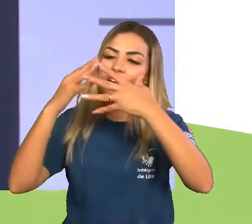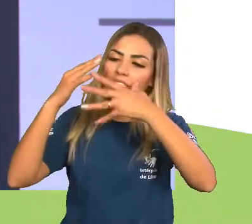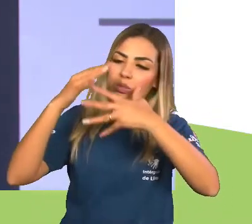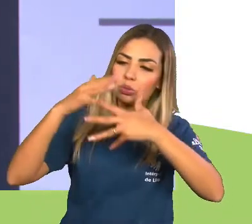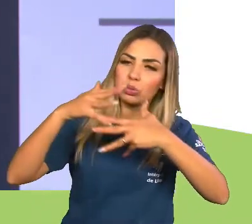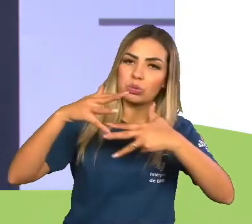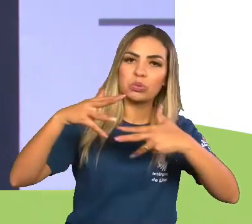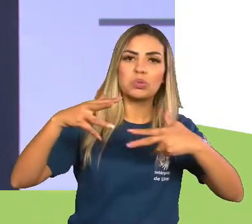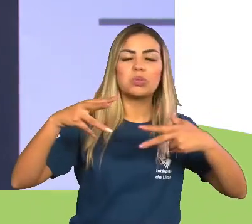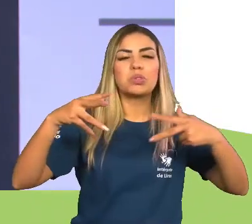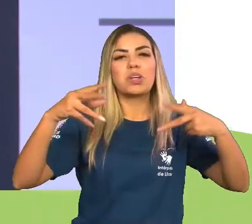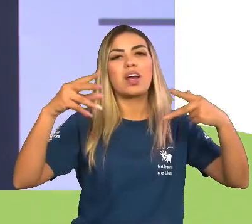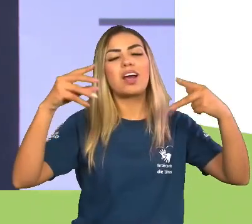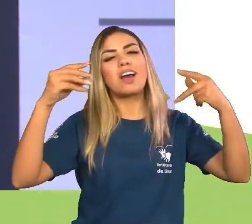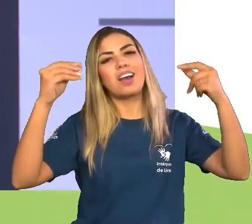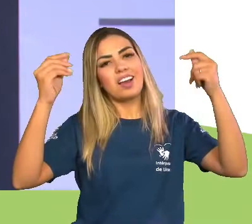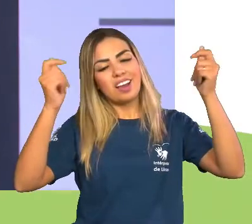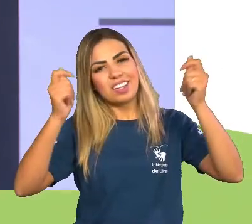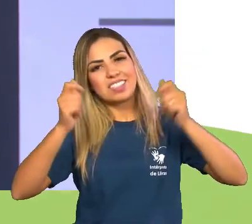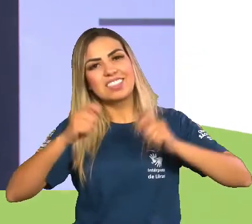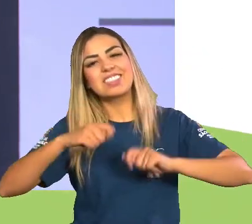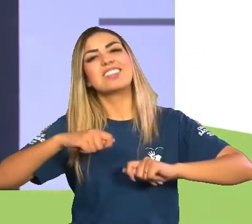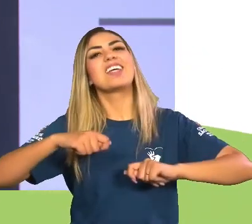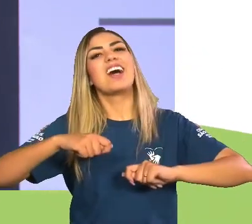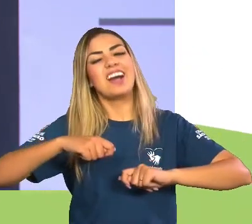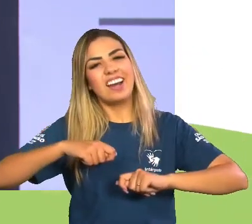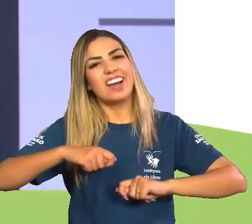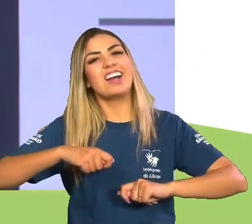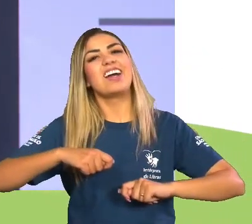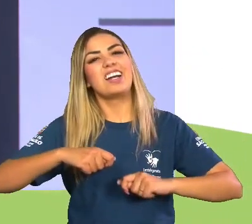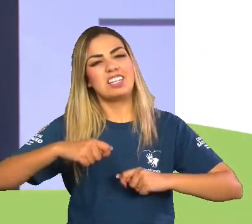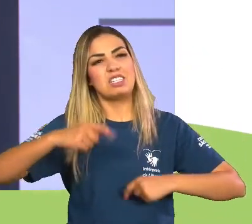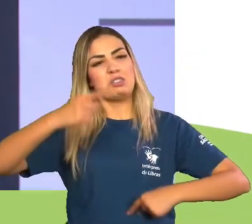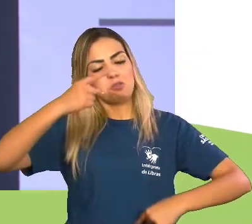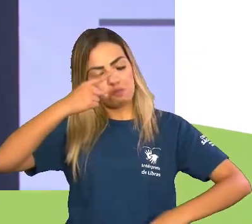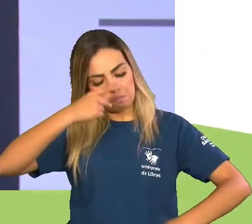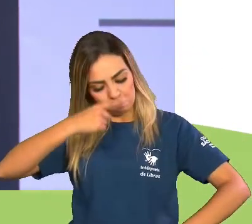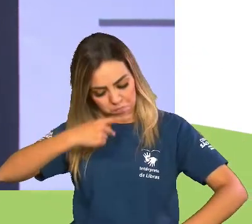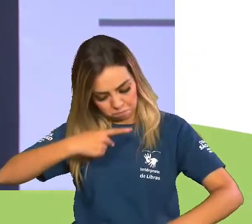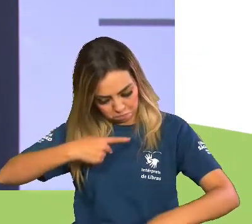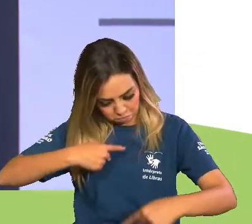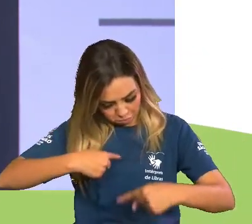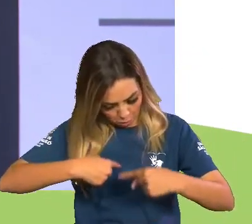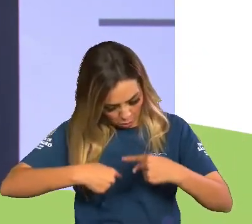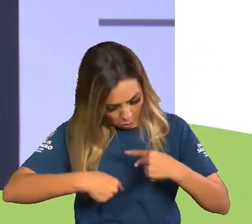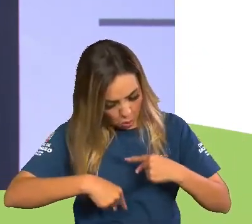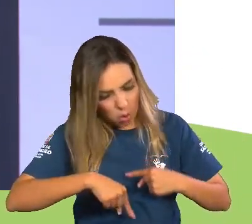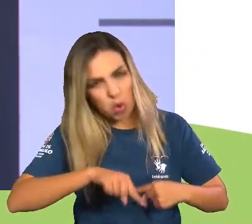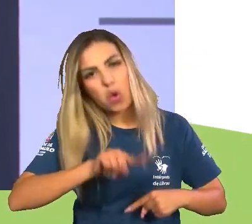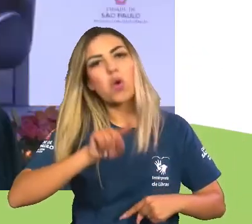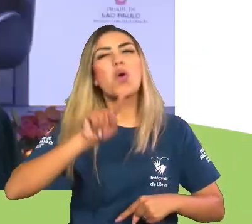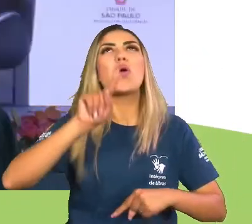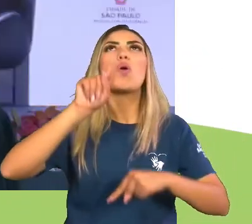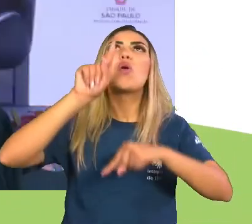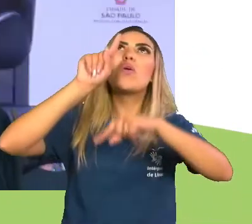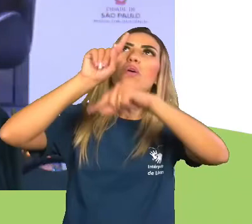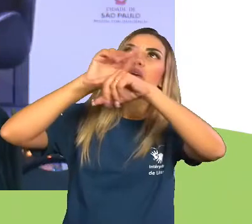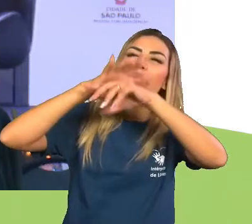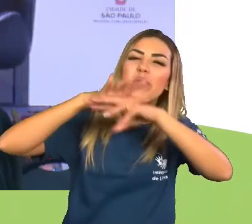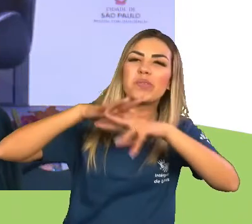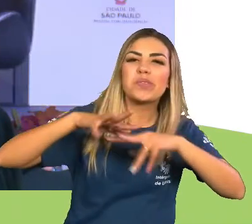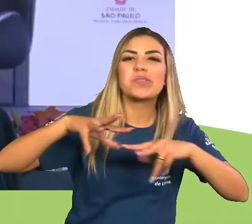que curará, hei de sarar, é minha